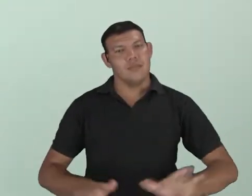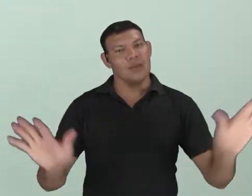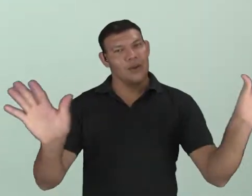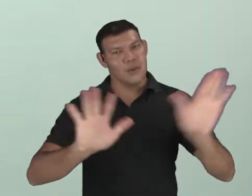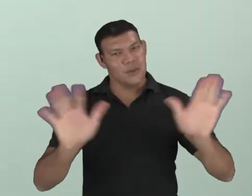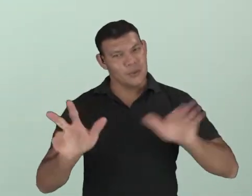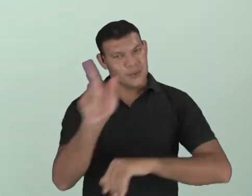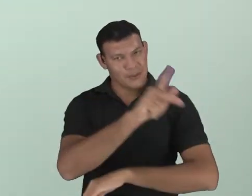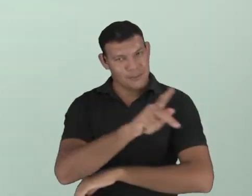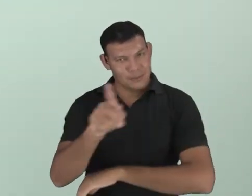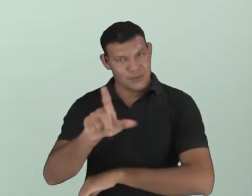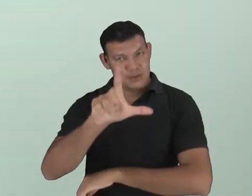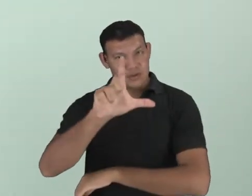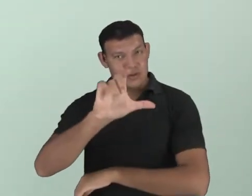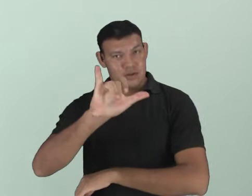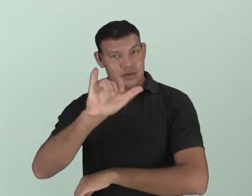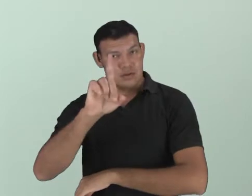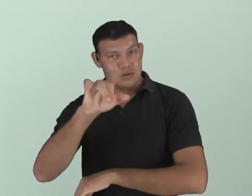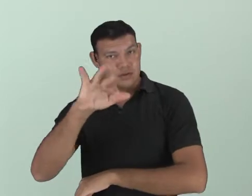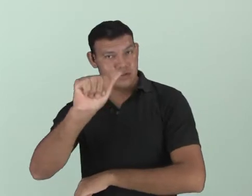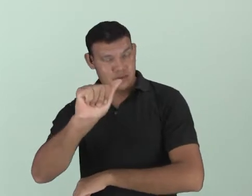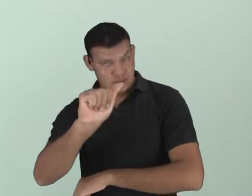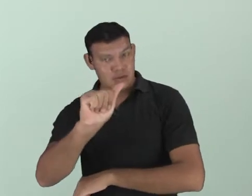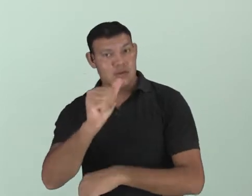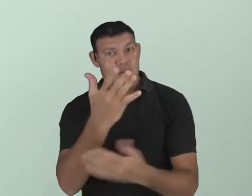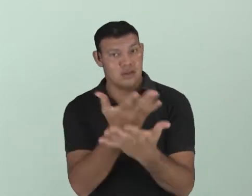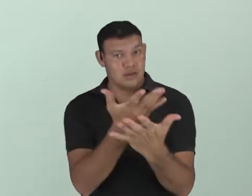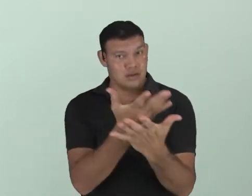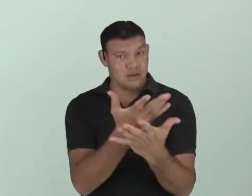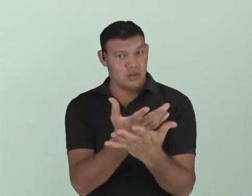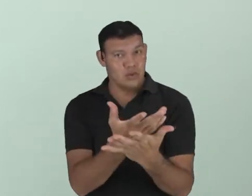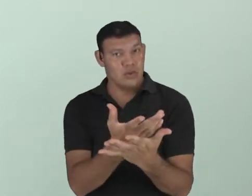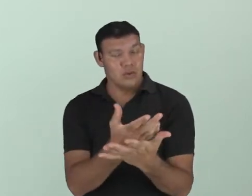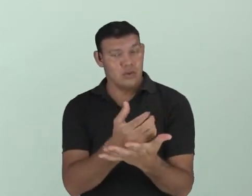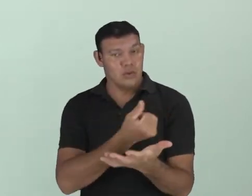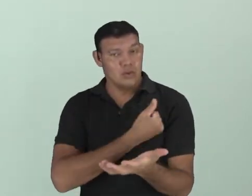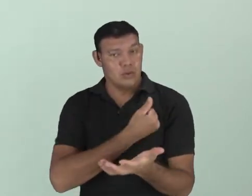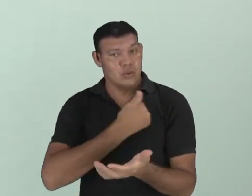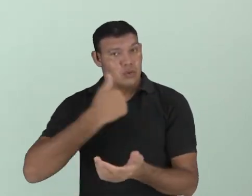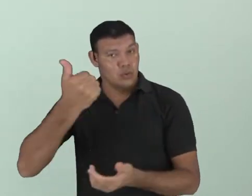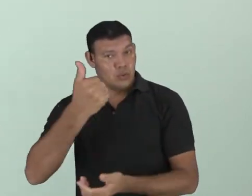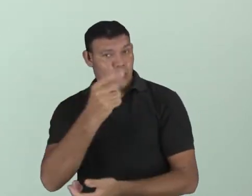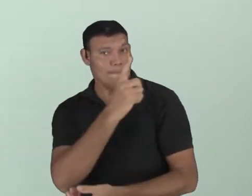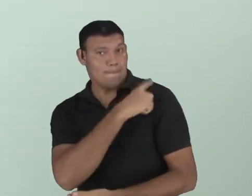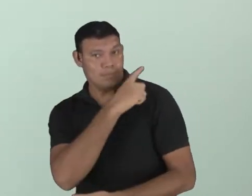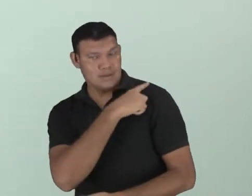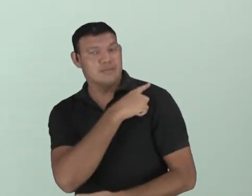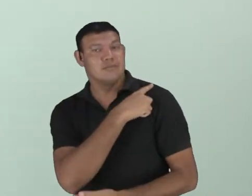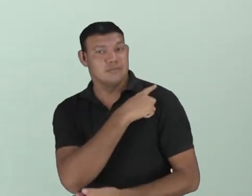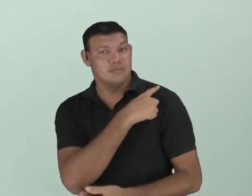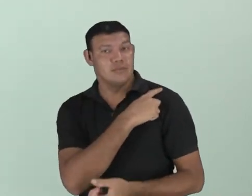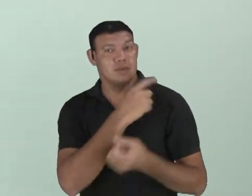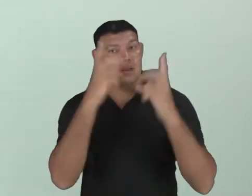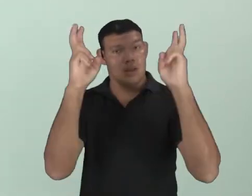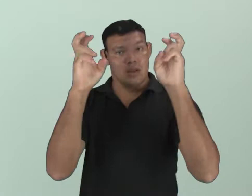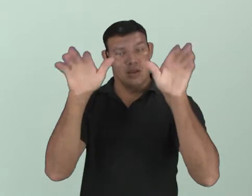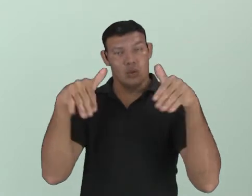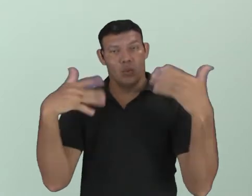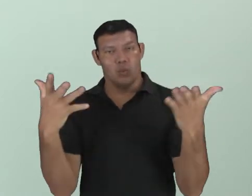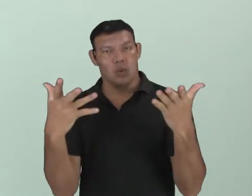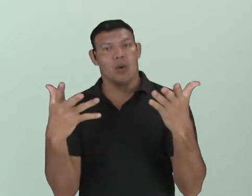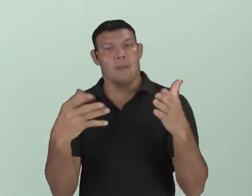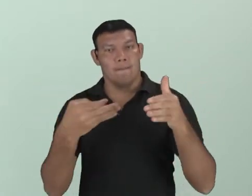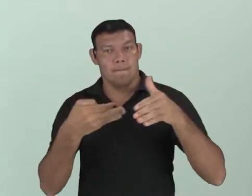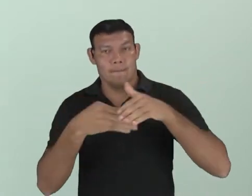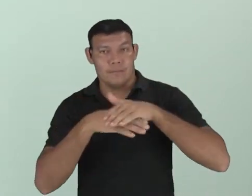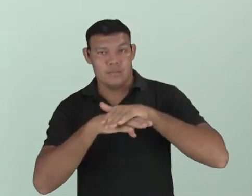Olá, eu sou a professora Lídia e na aula de número 1 da primeira série nós vamos estudar um pouco sobre o hábito e o método de estudo. A